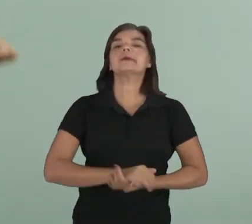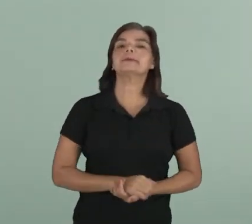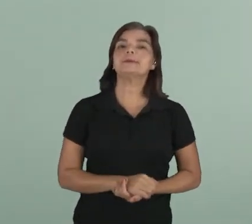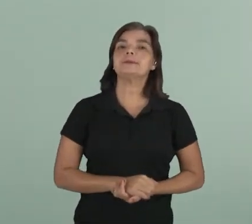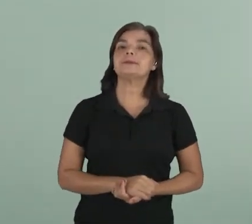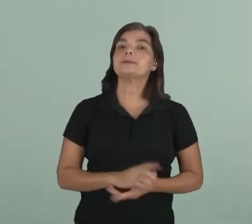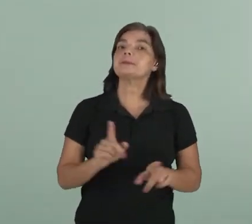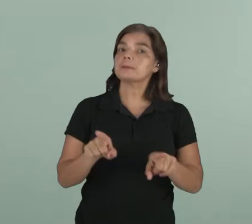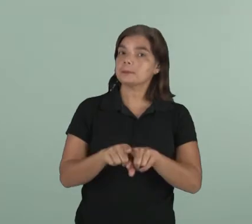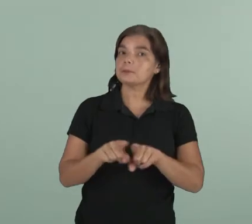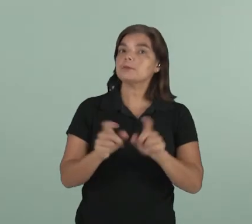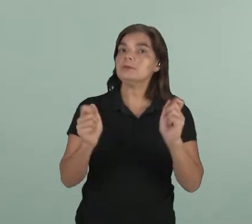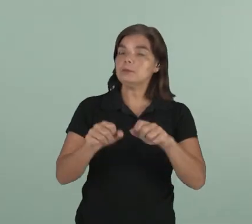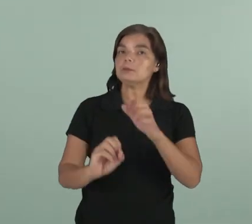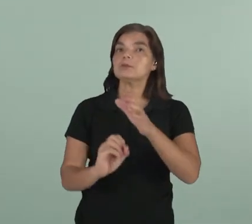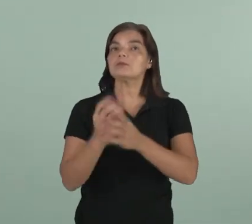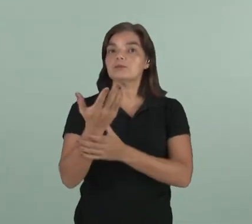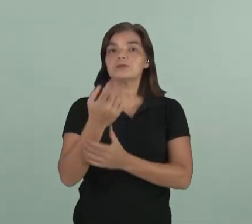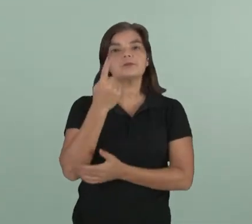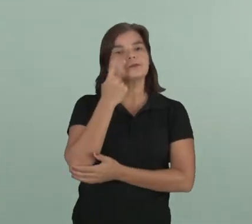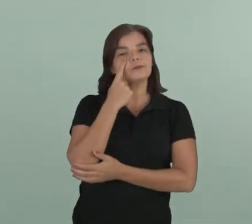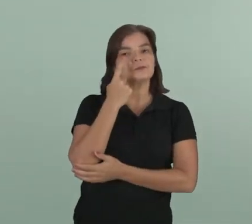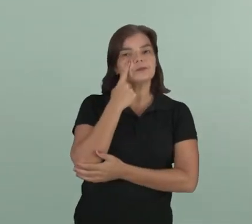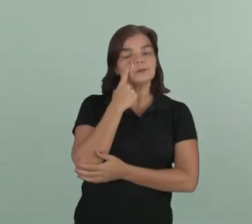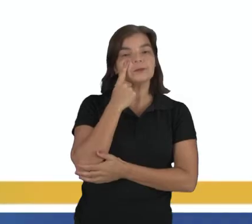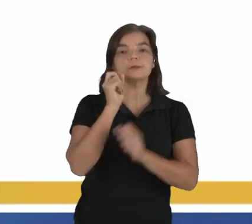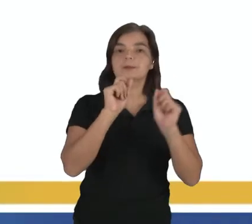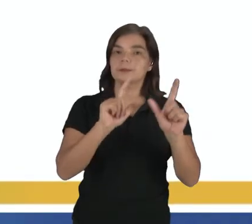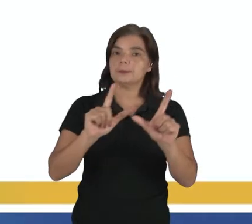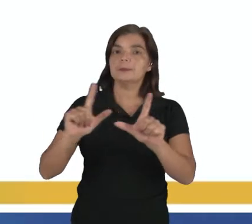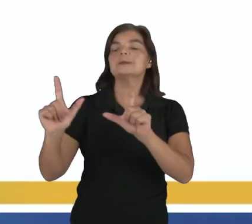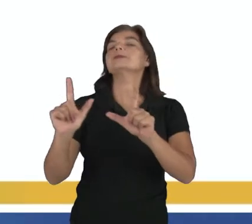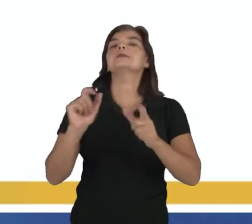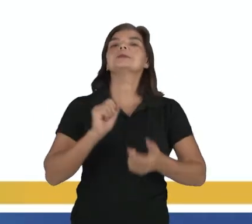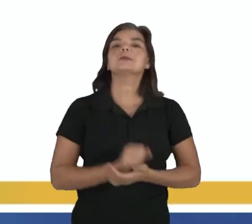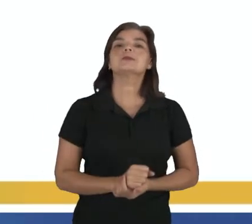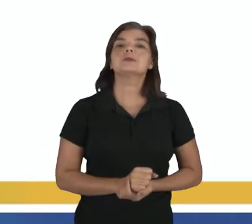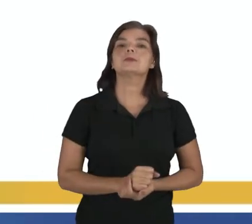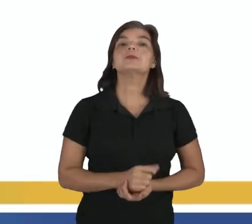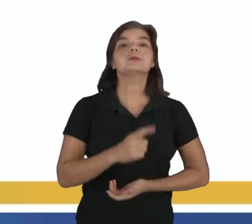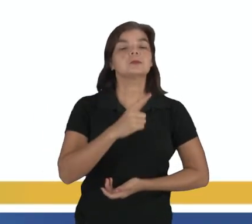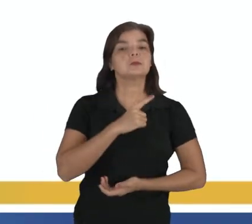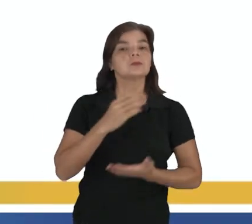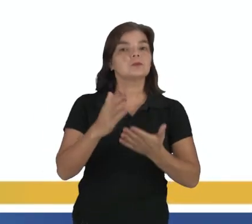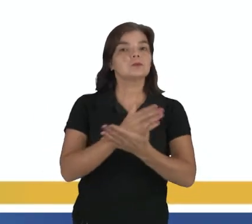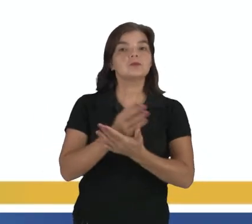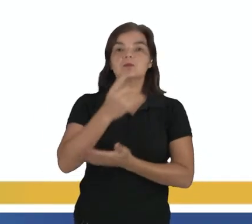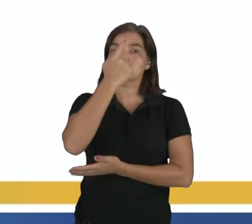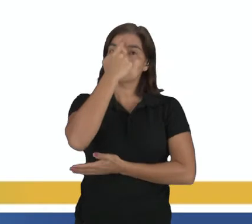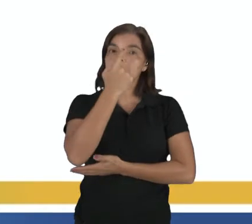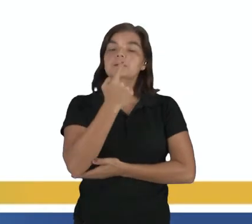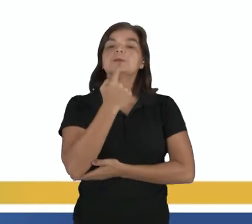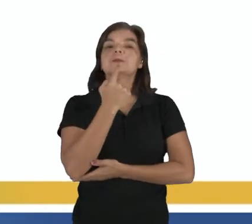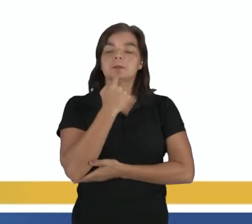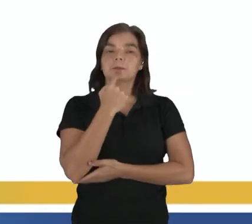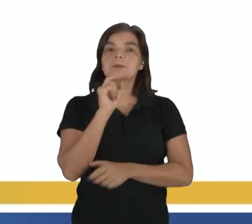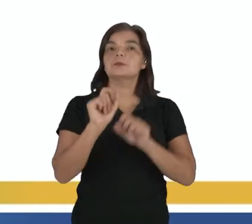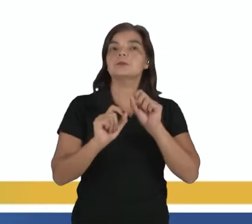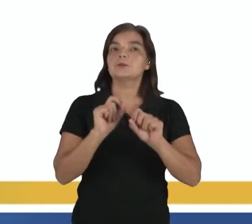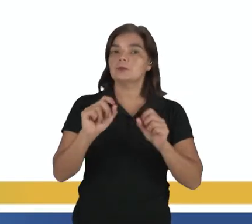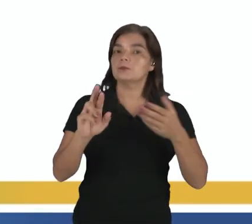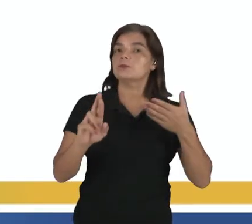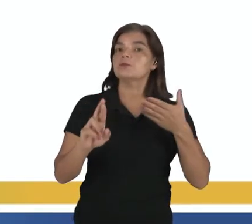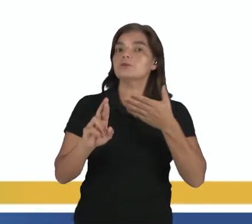inseridos. Para que isso possa acontecer, visualizem em tela. Nós temos algumas figuras, né, que acabam